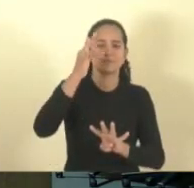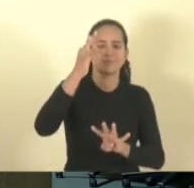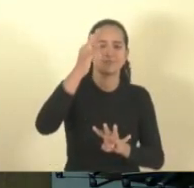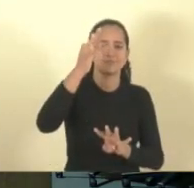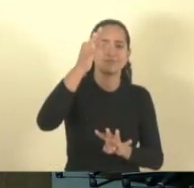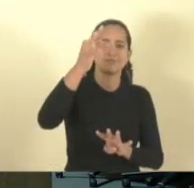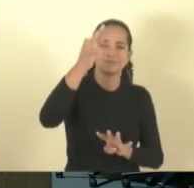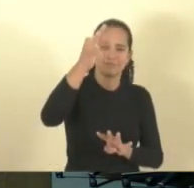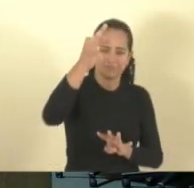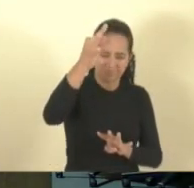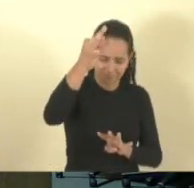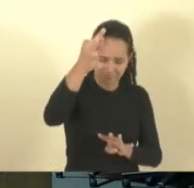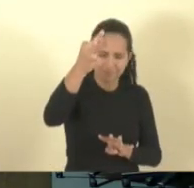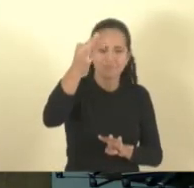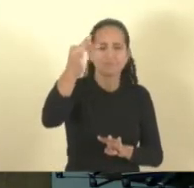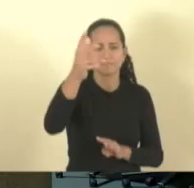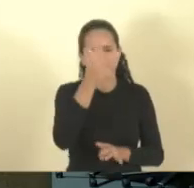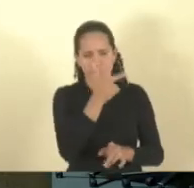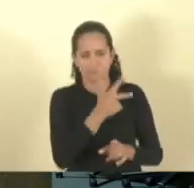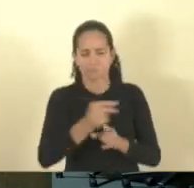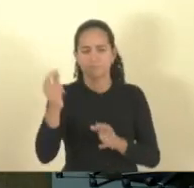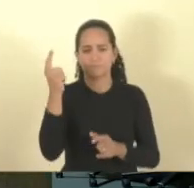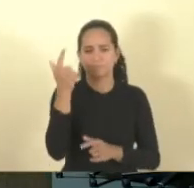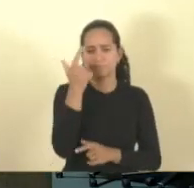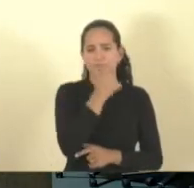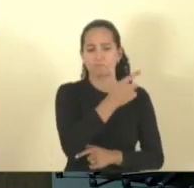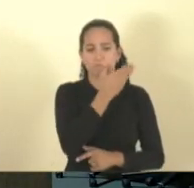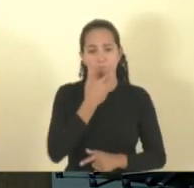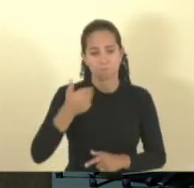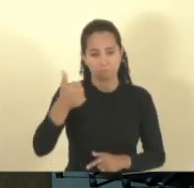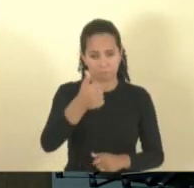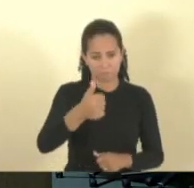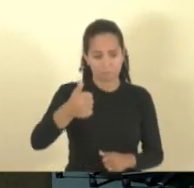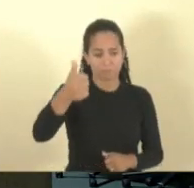em busca de um futuro esperançoso.